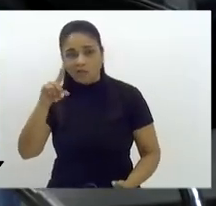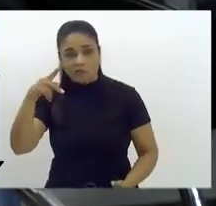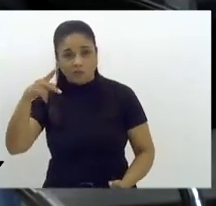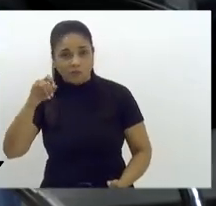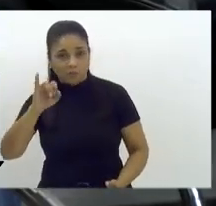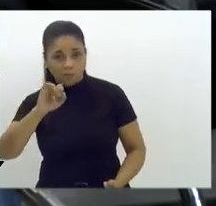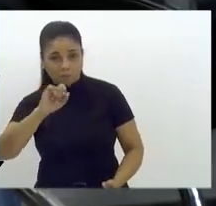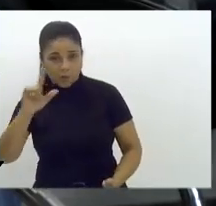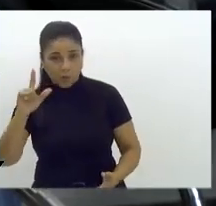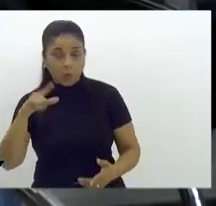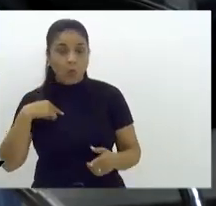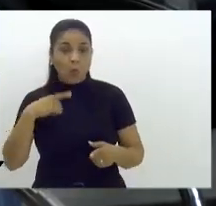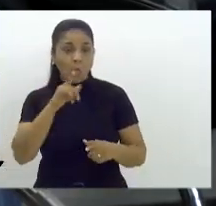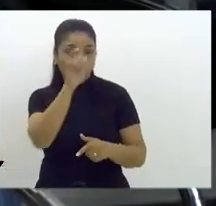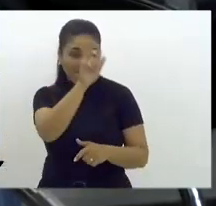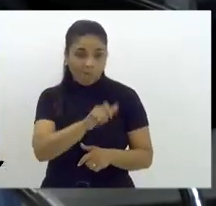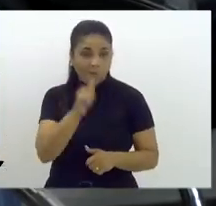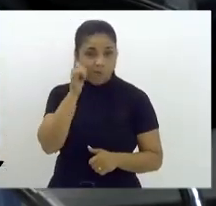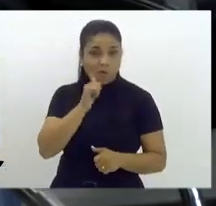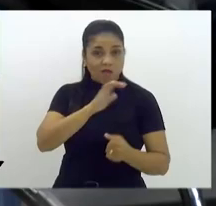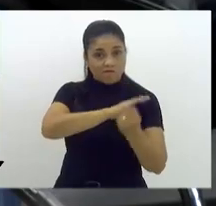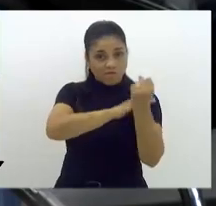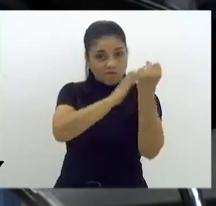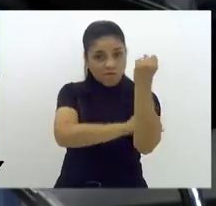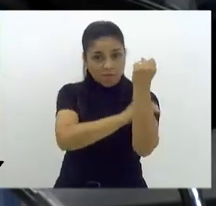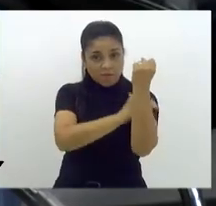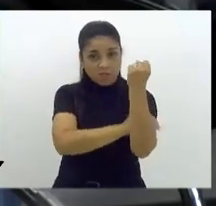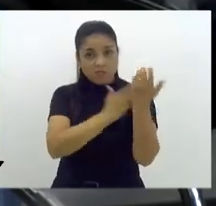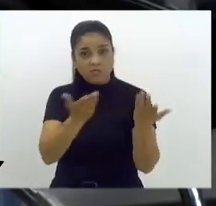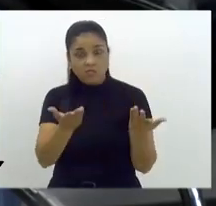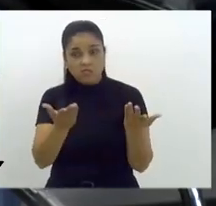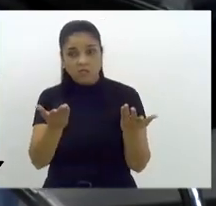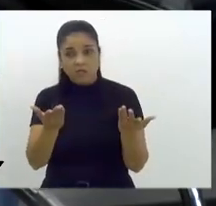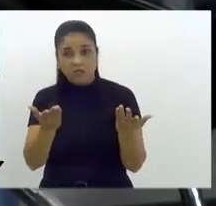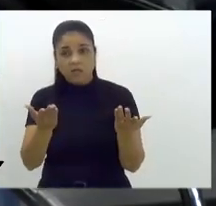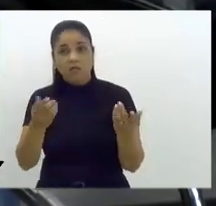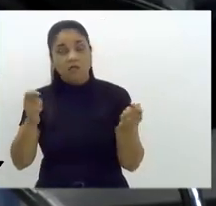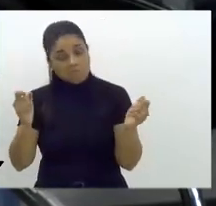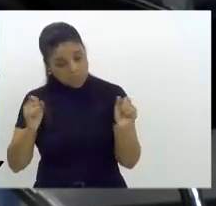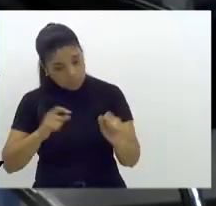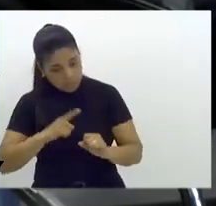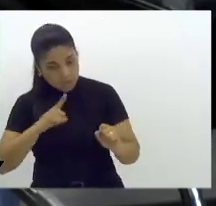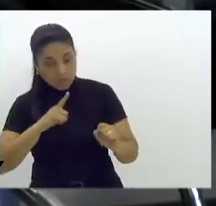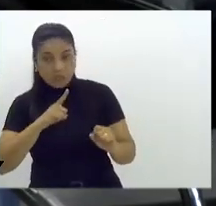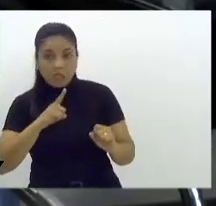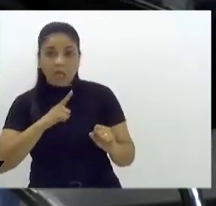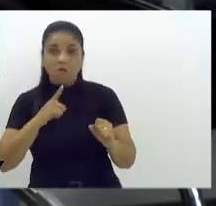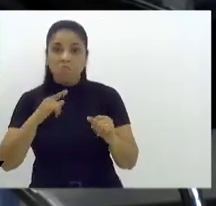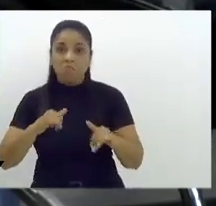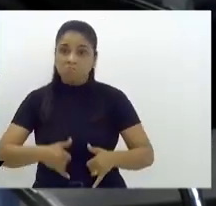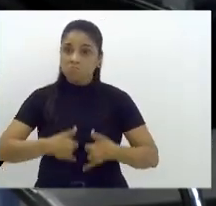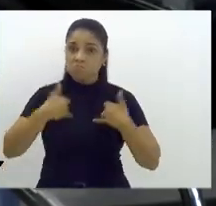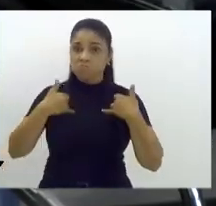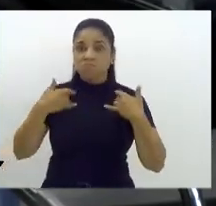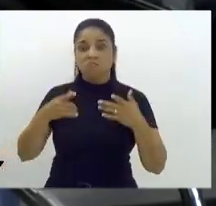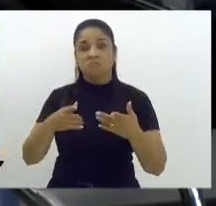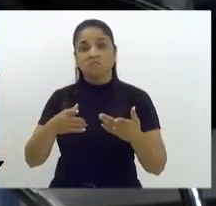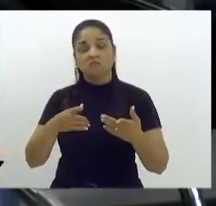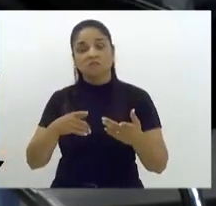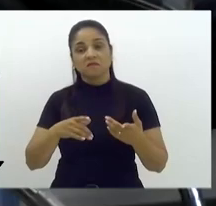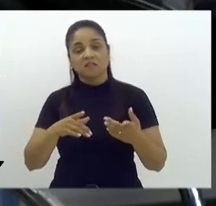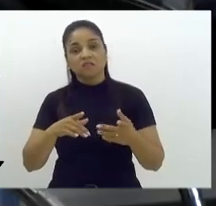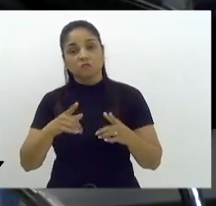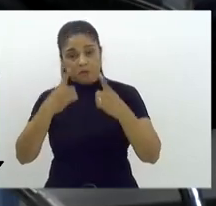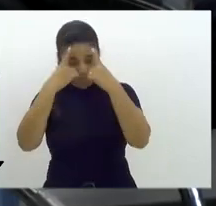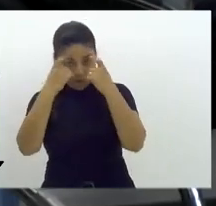ao meu ver tem uma diferença estrutural enorme de acesso a privilégios e poder para cometer violências mas